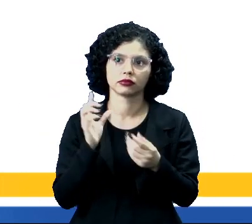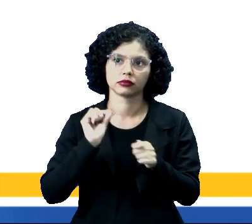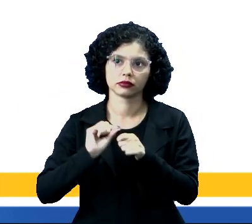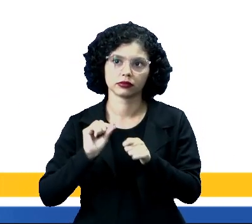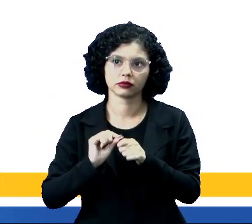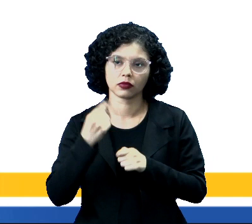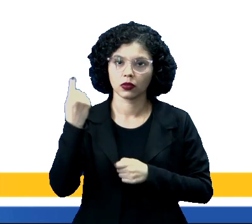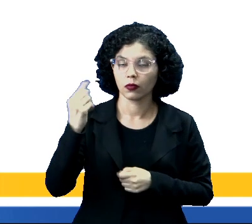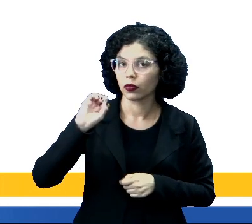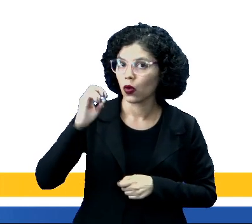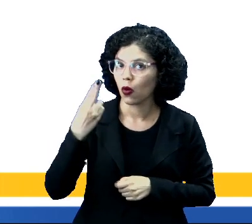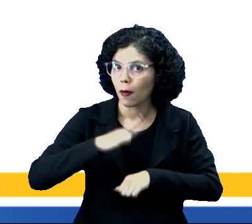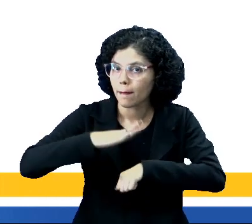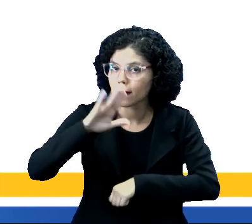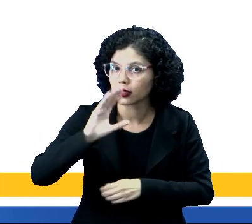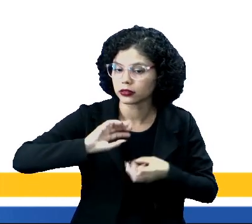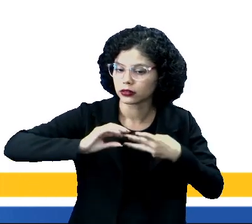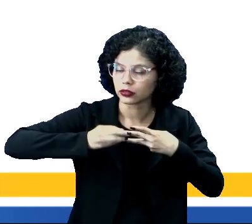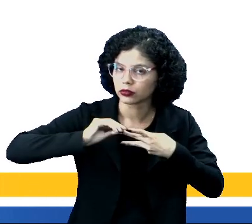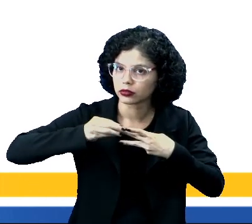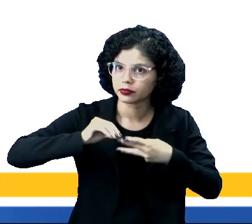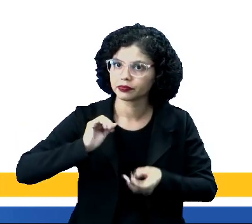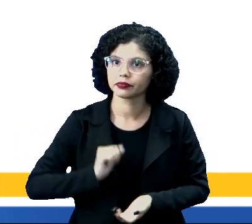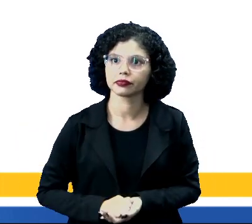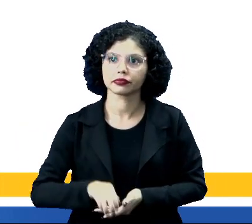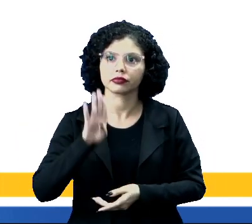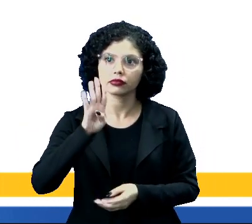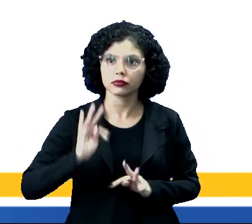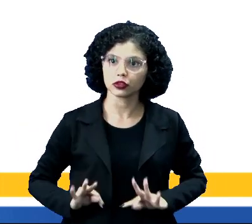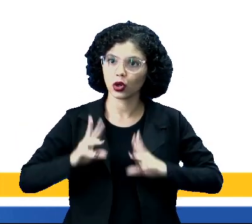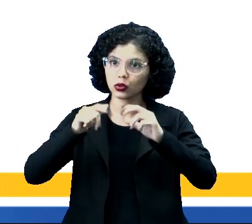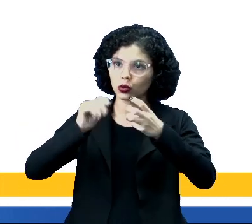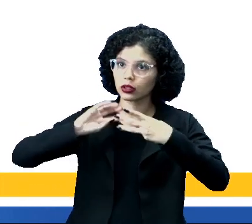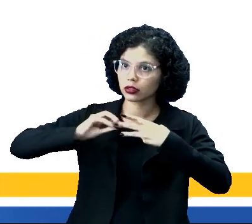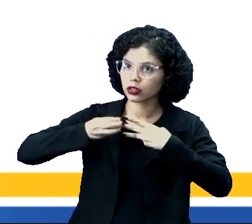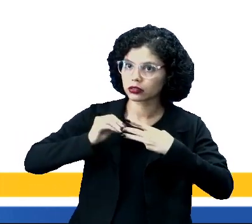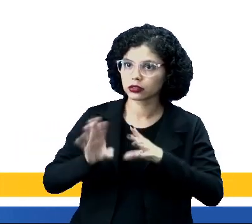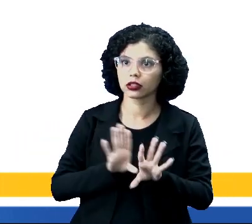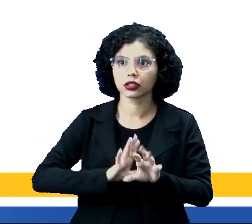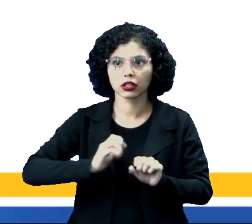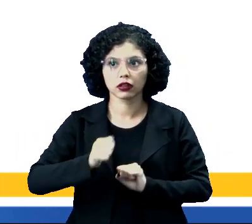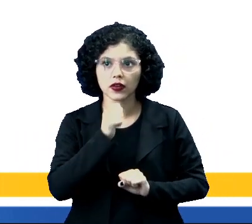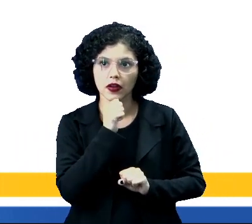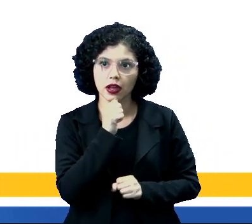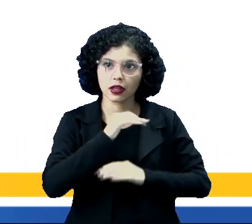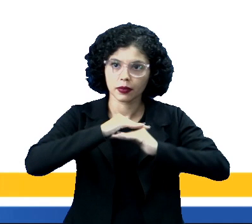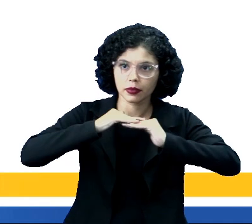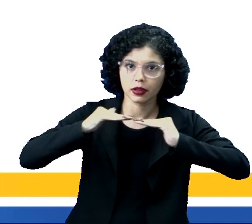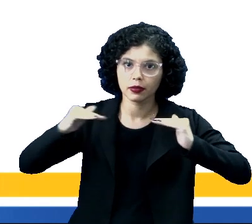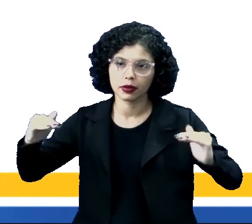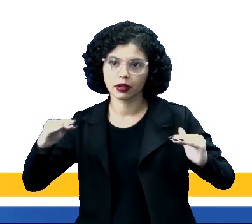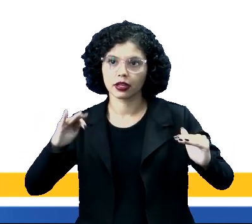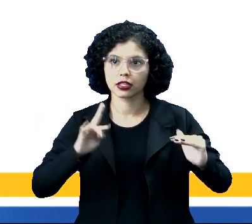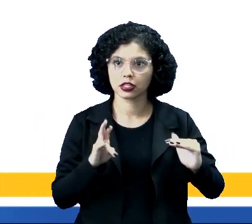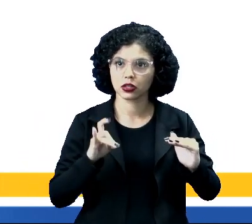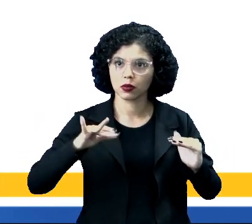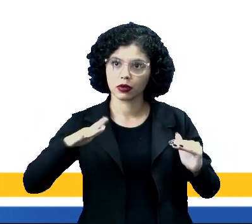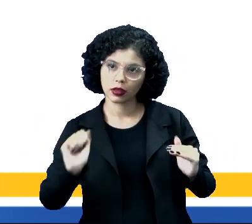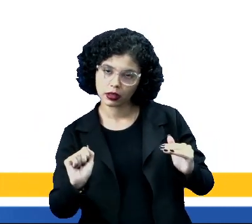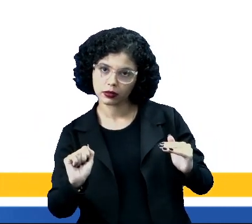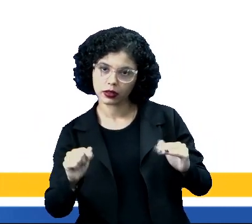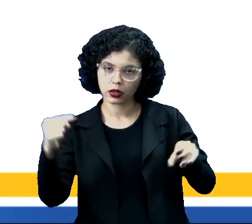vivos são formados por uma ou mais células. Letra B: todas as células são formadas por